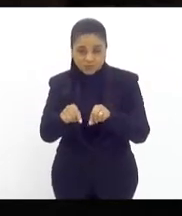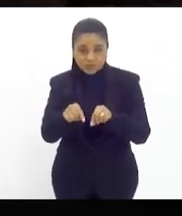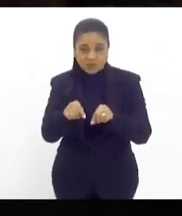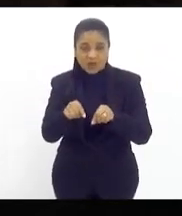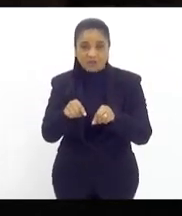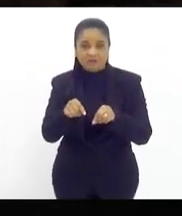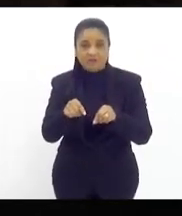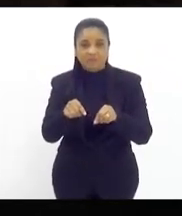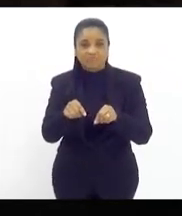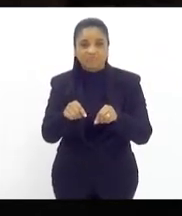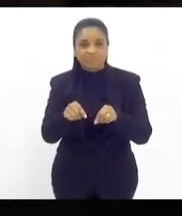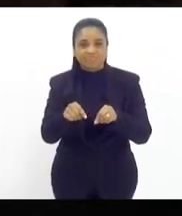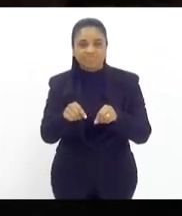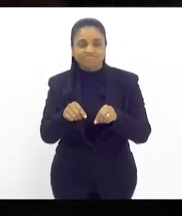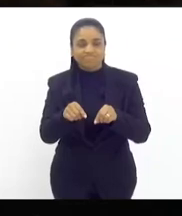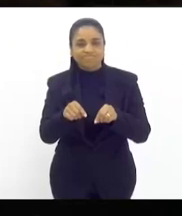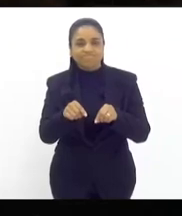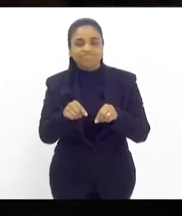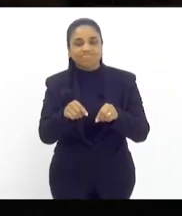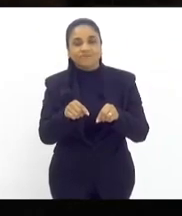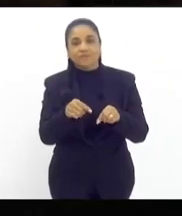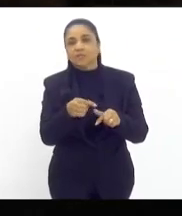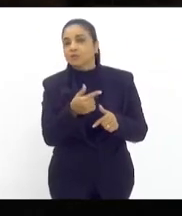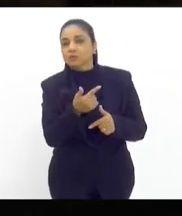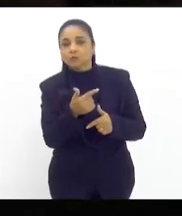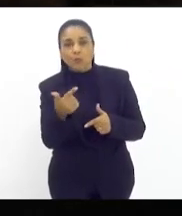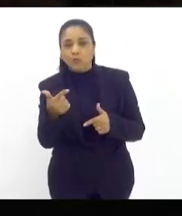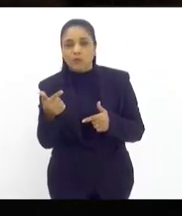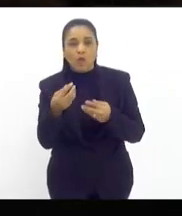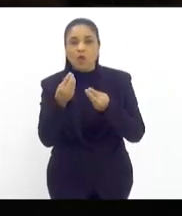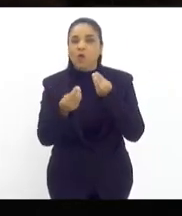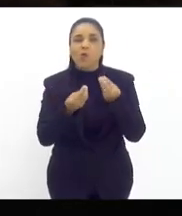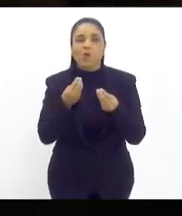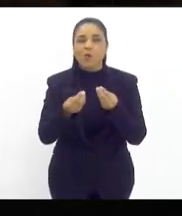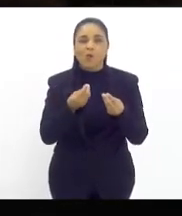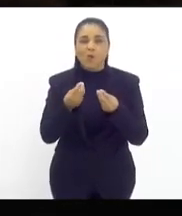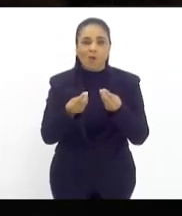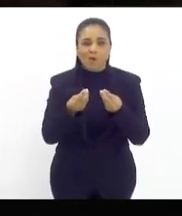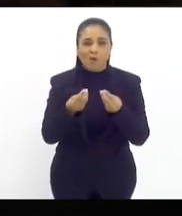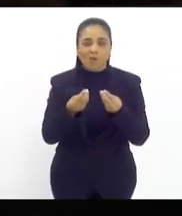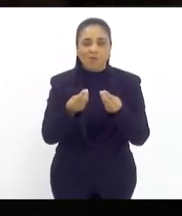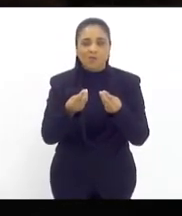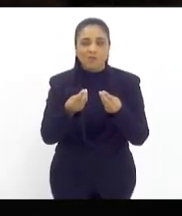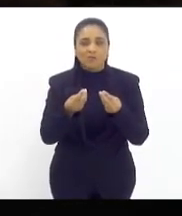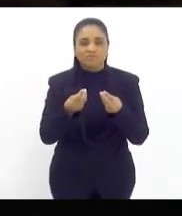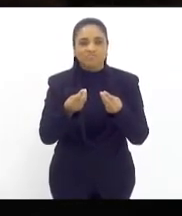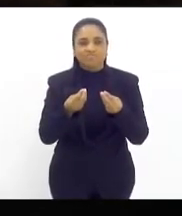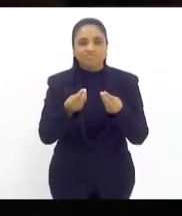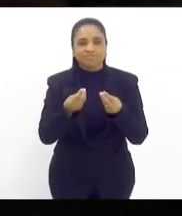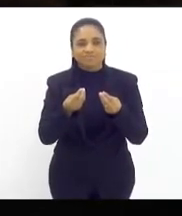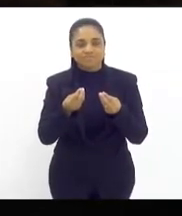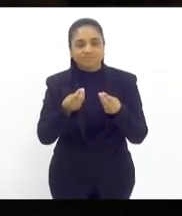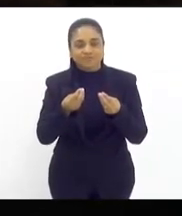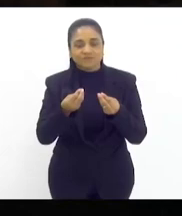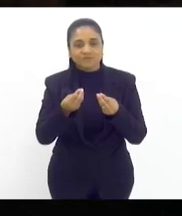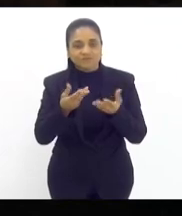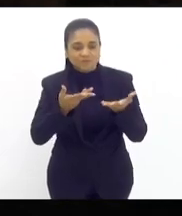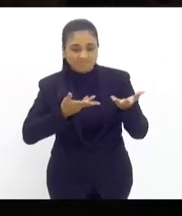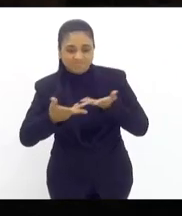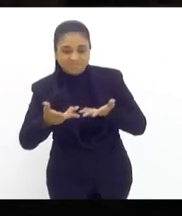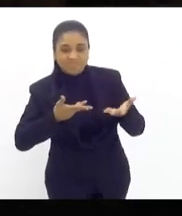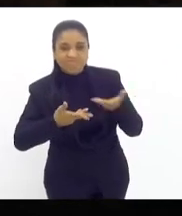inviabilizando a dinâmica normal da atividade